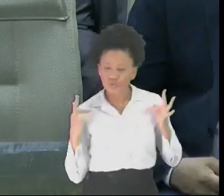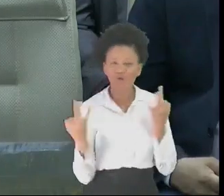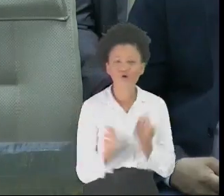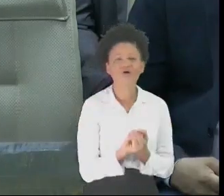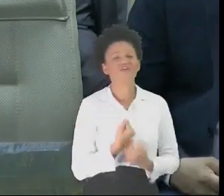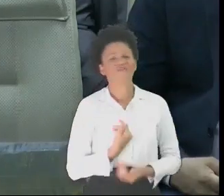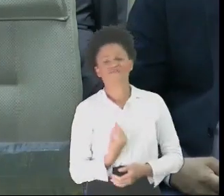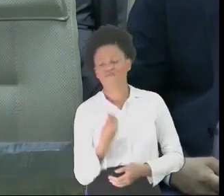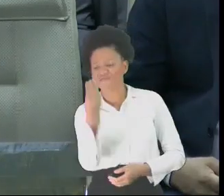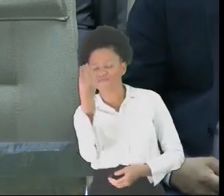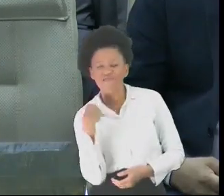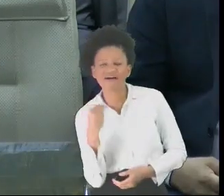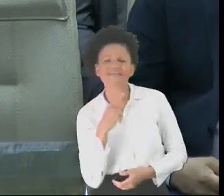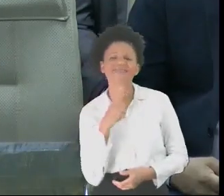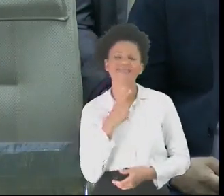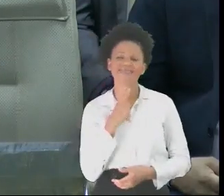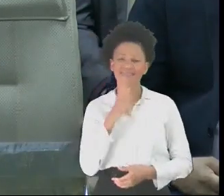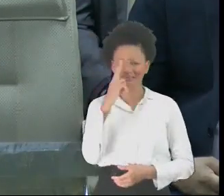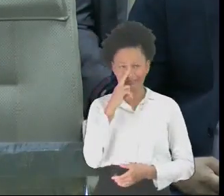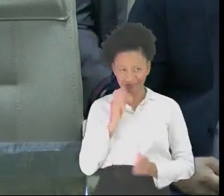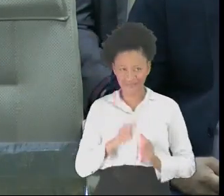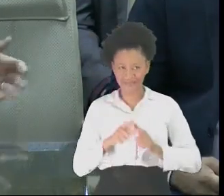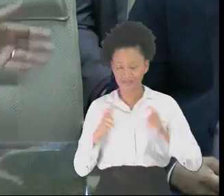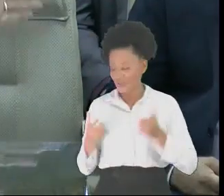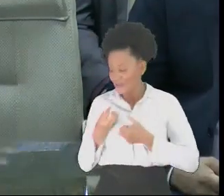irmão, tanto crente, eu contei